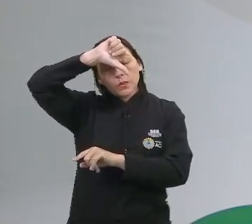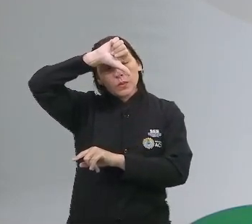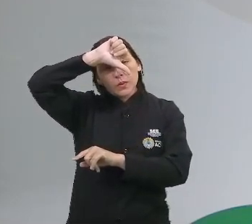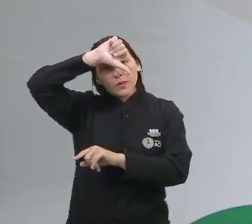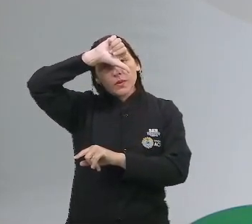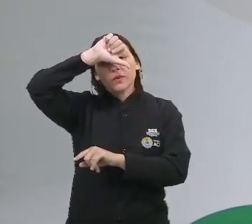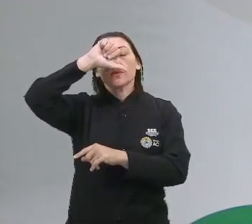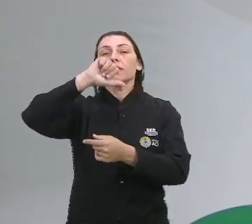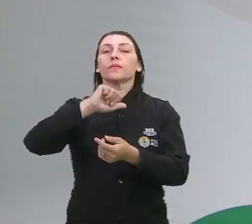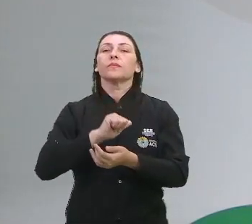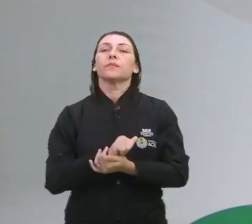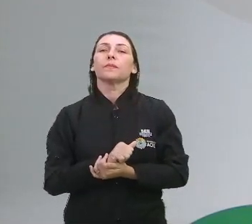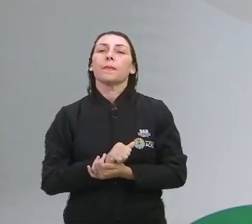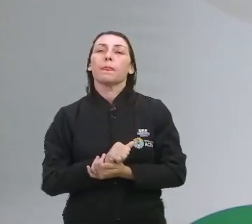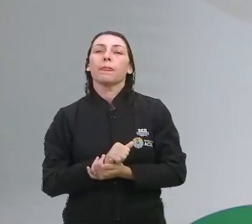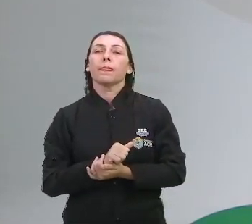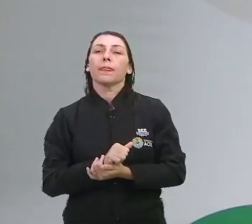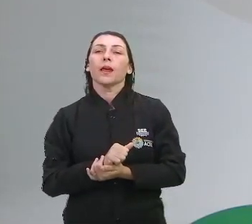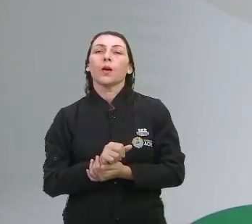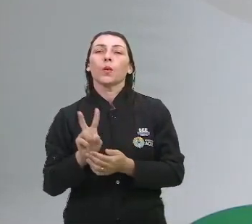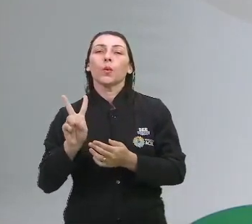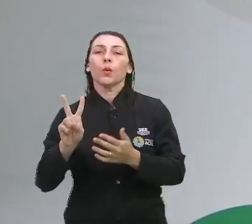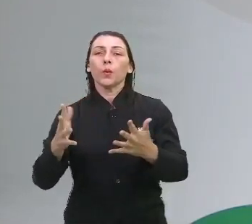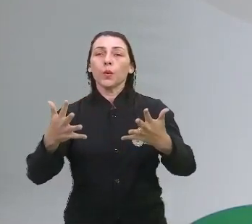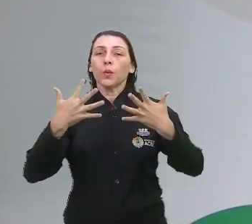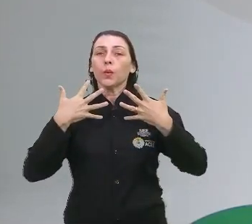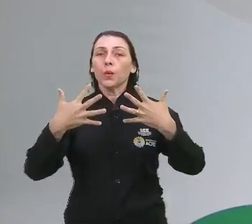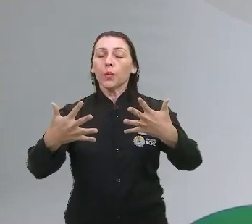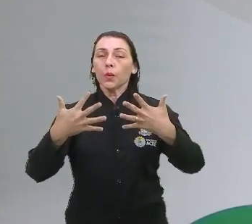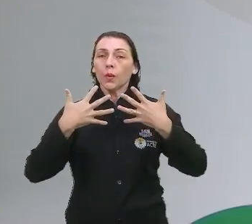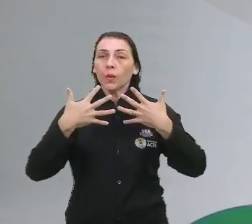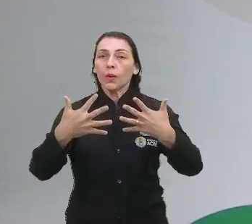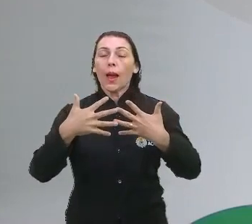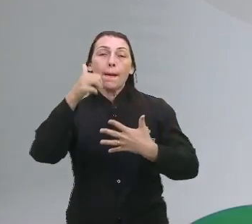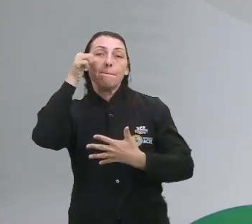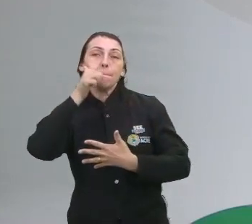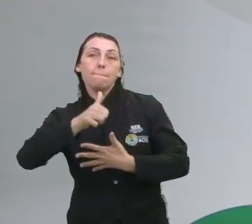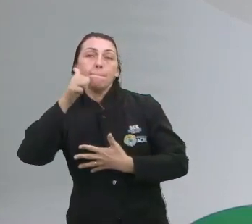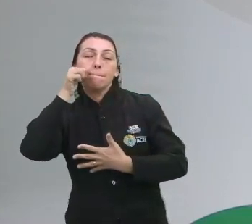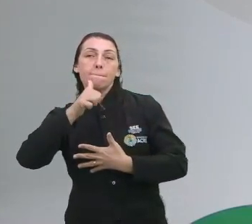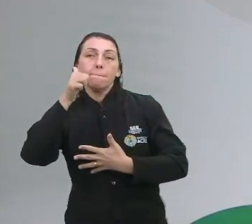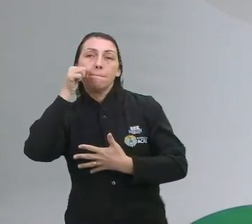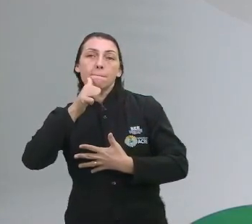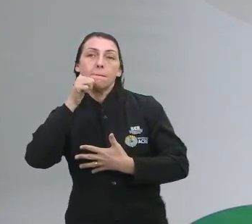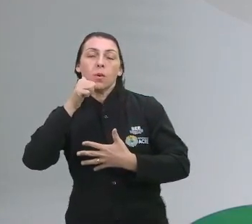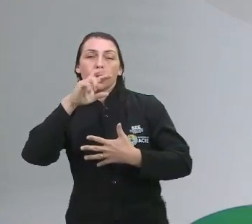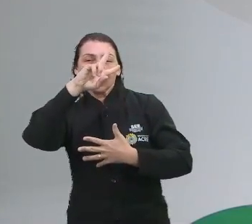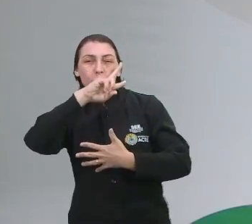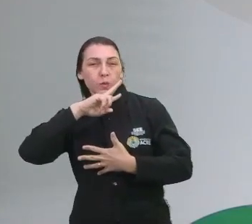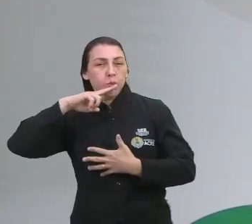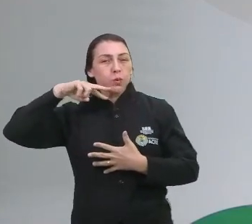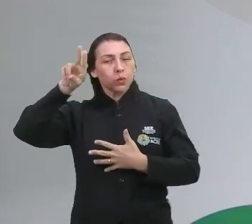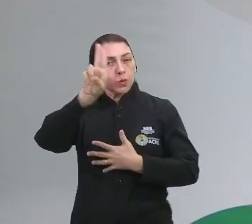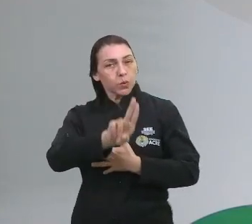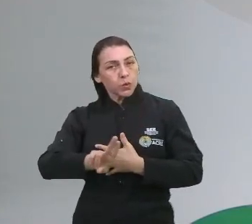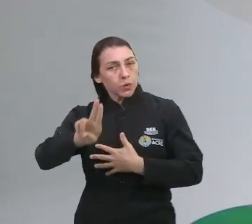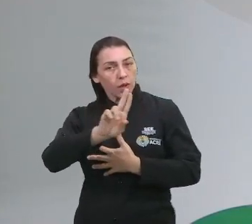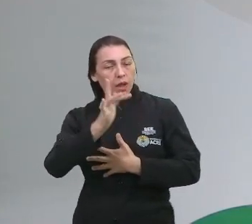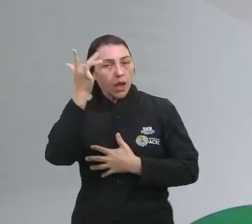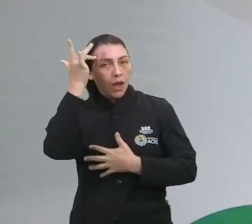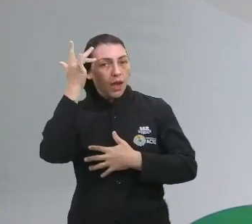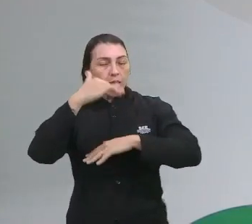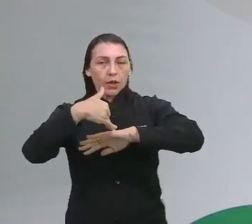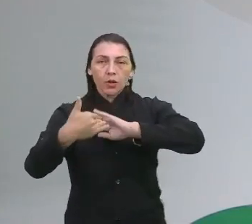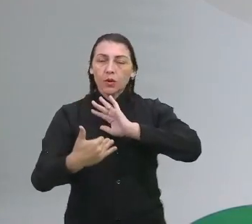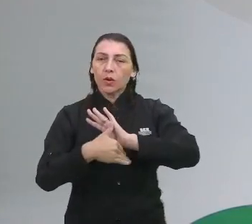que ela faz. Verão. O verão está correlacionado à mulher que está de biquíni, e aí a gente acha que toda